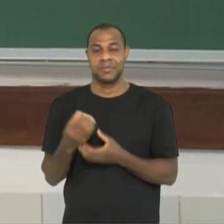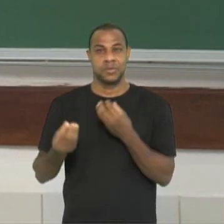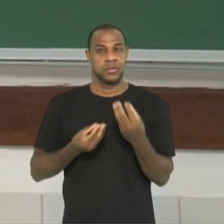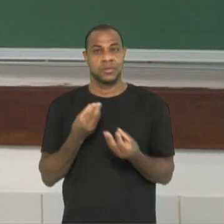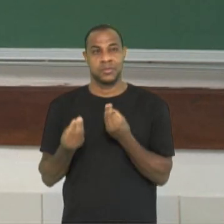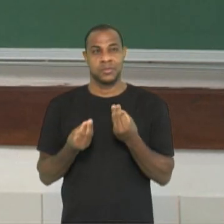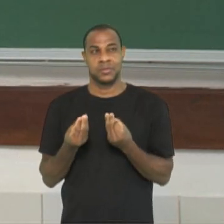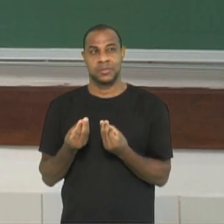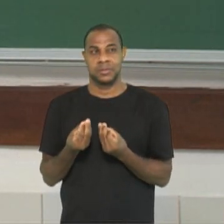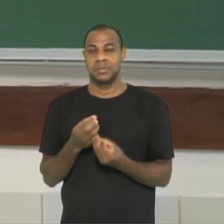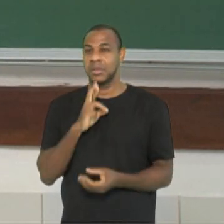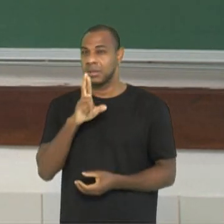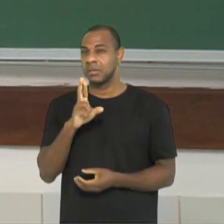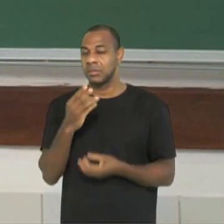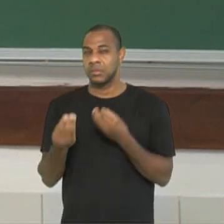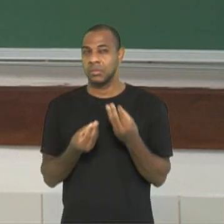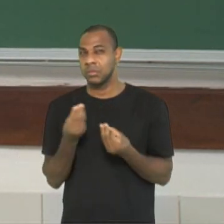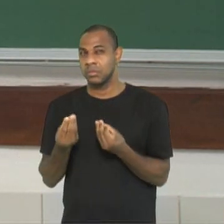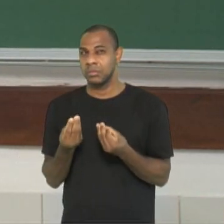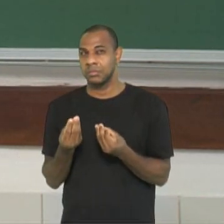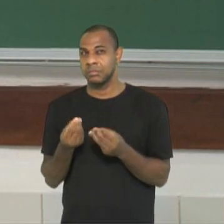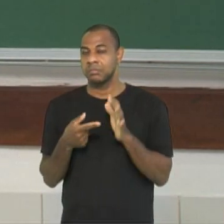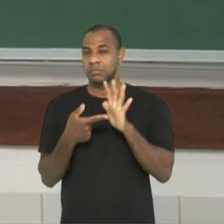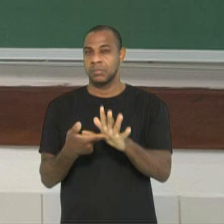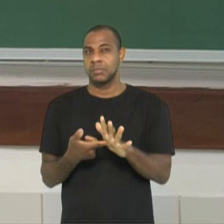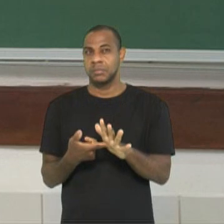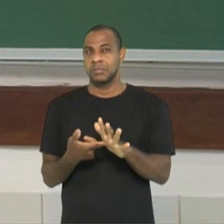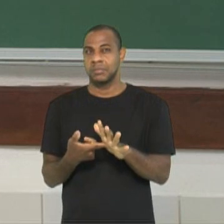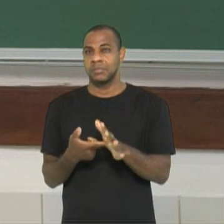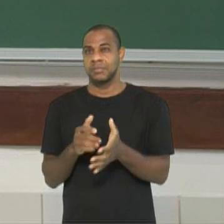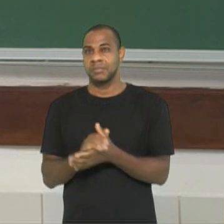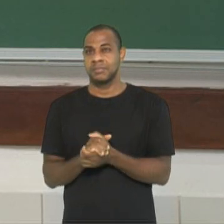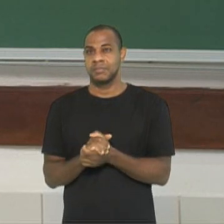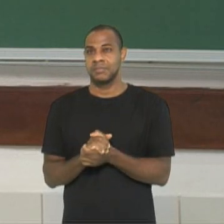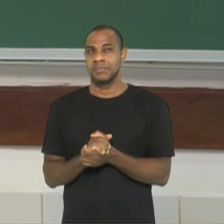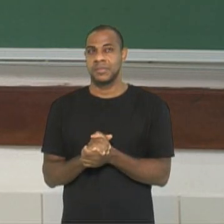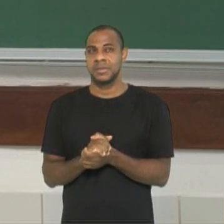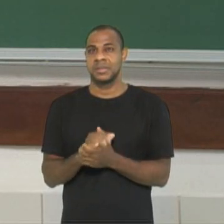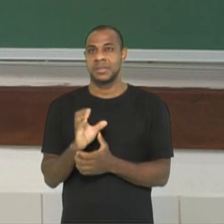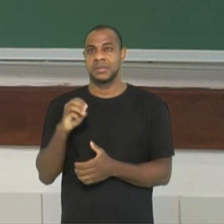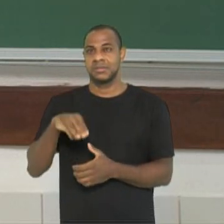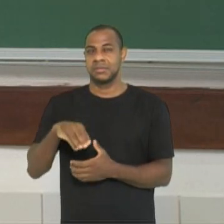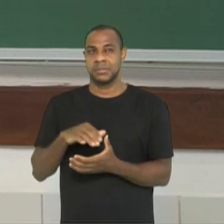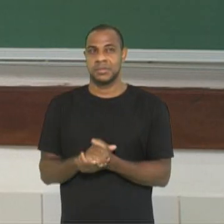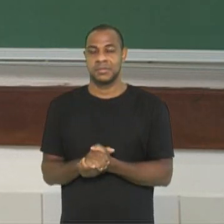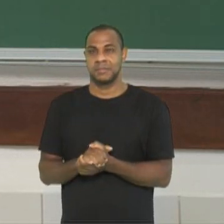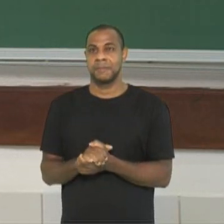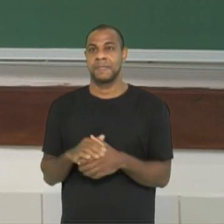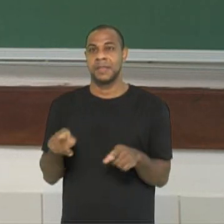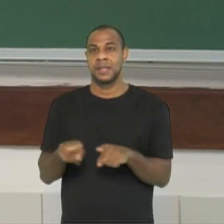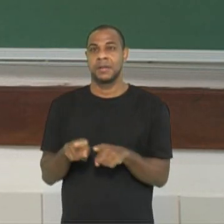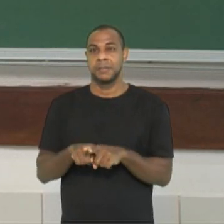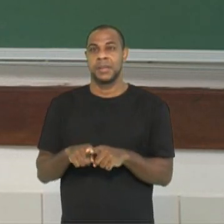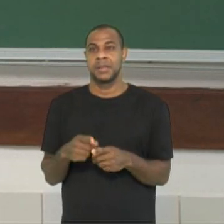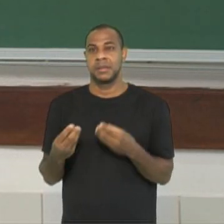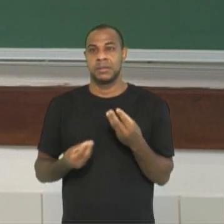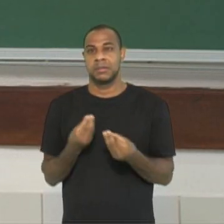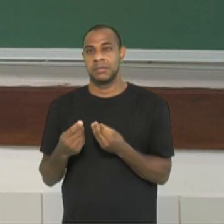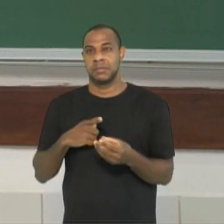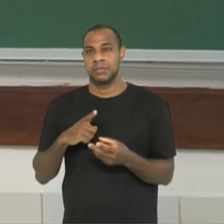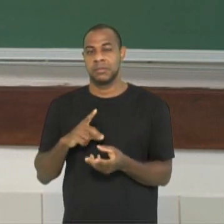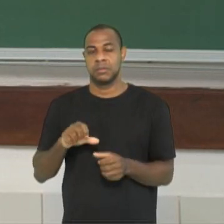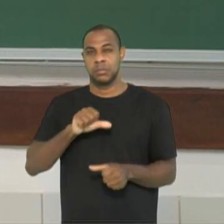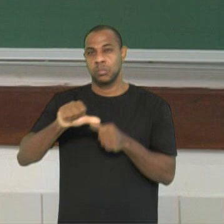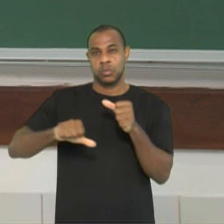quilômetros, o seu resultado final seria apresentado também em centímetros. E aí, posteriormente, você teria que fazer a